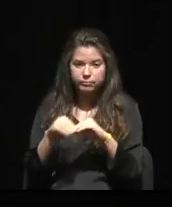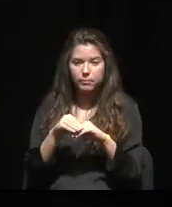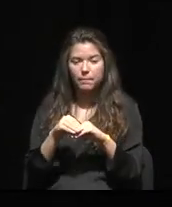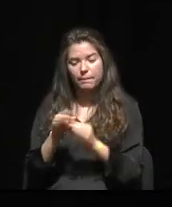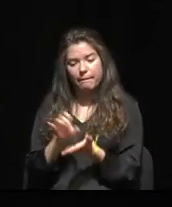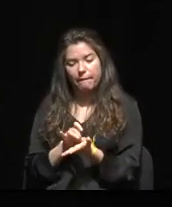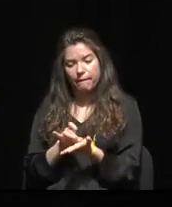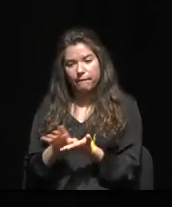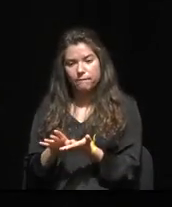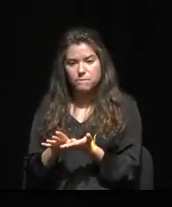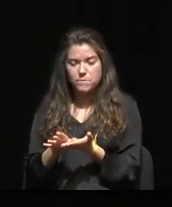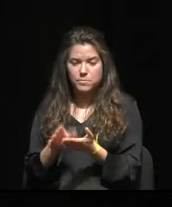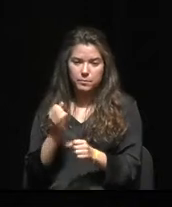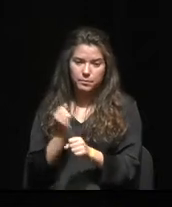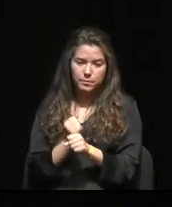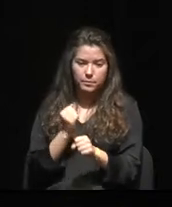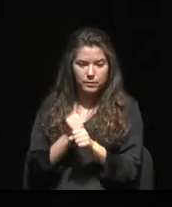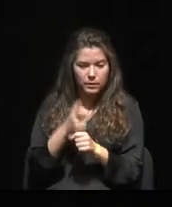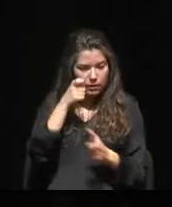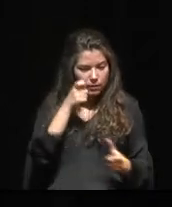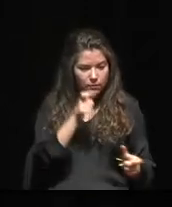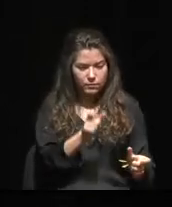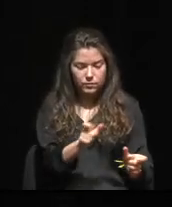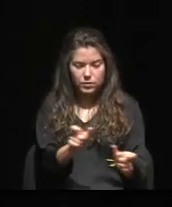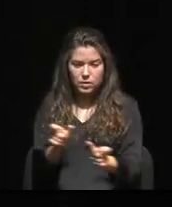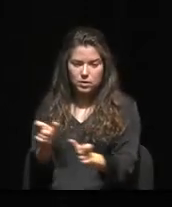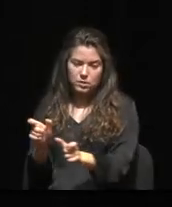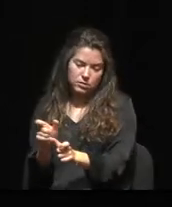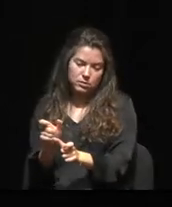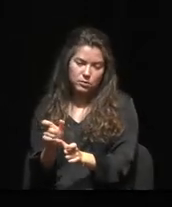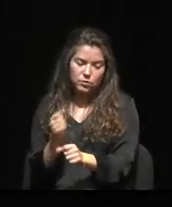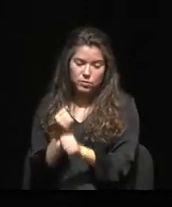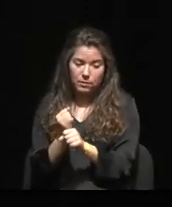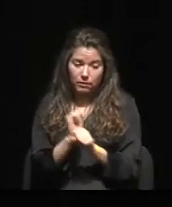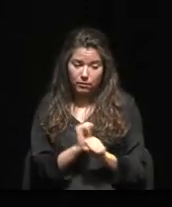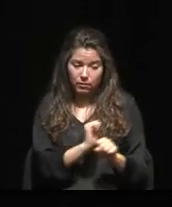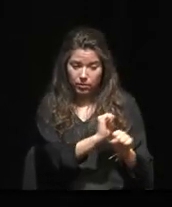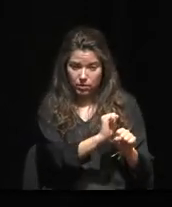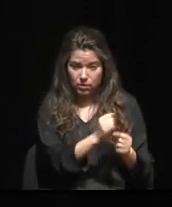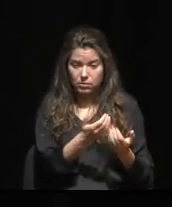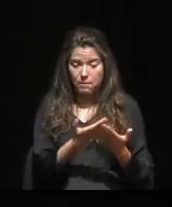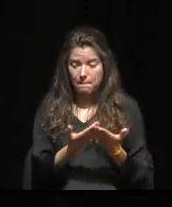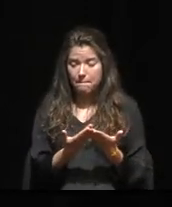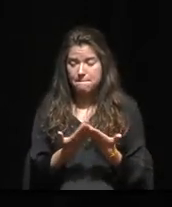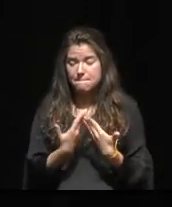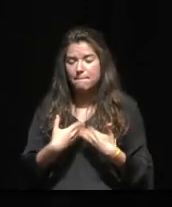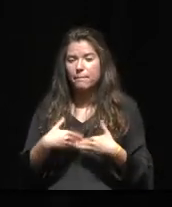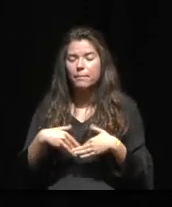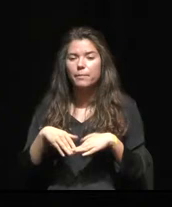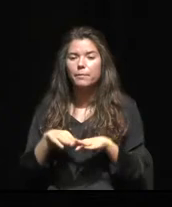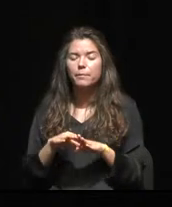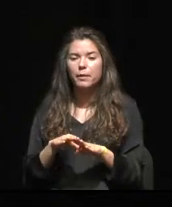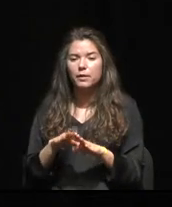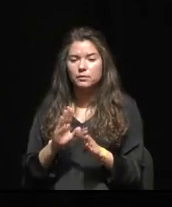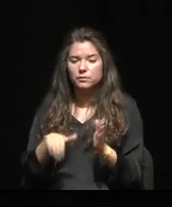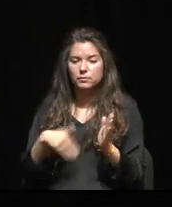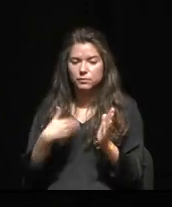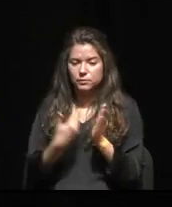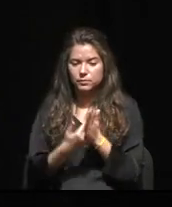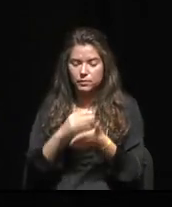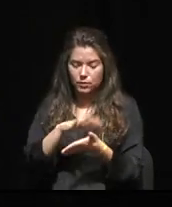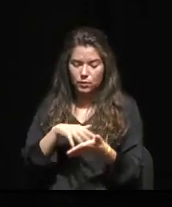excluindo a carreira de fiscalização e as funções por si exercidas pelo que a atribuição recomendada é no quadro